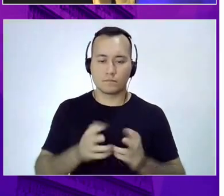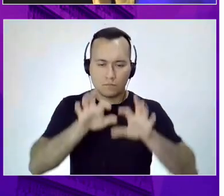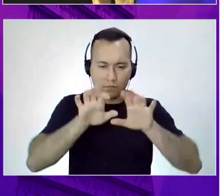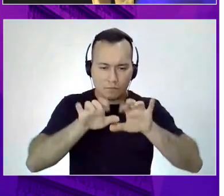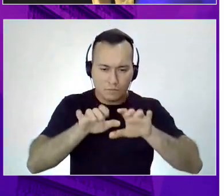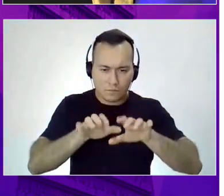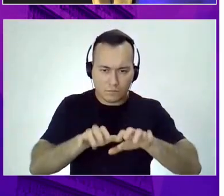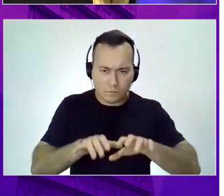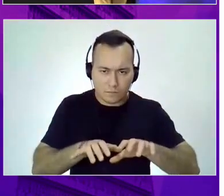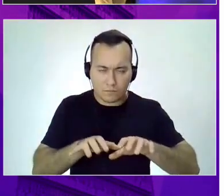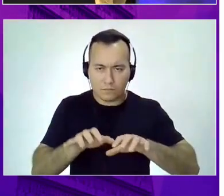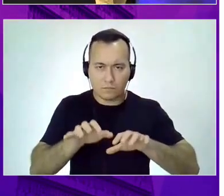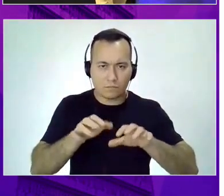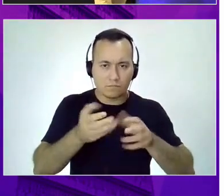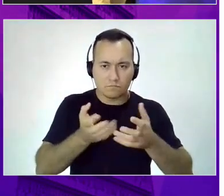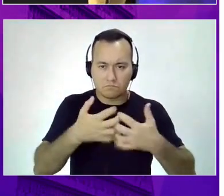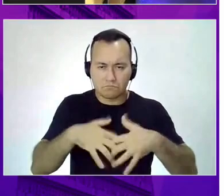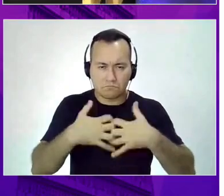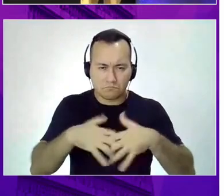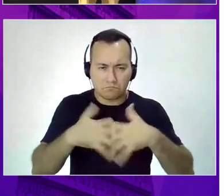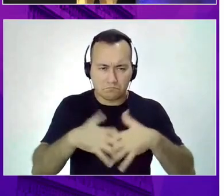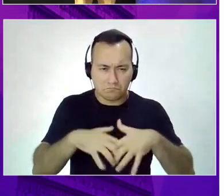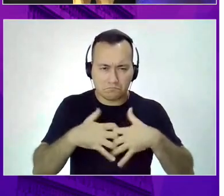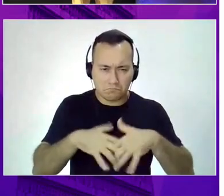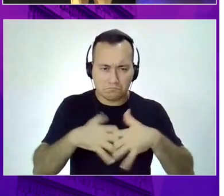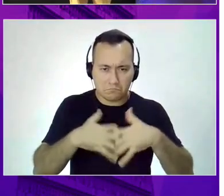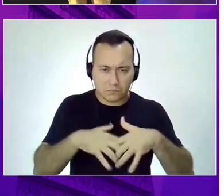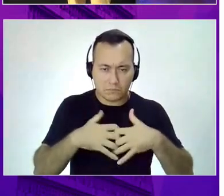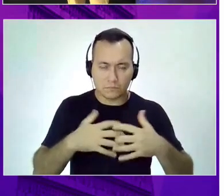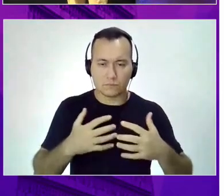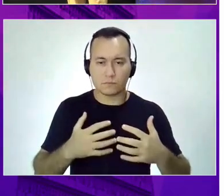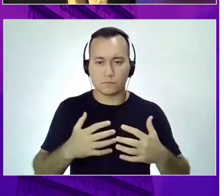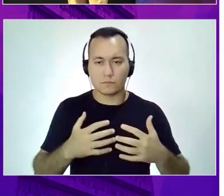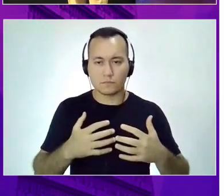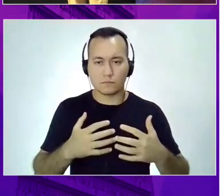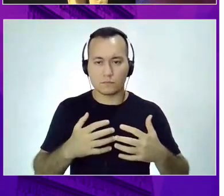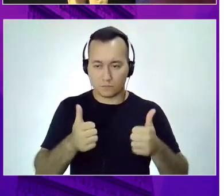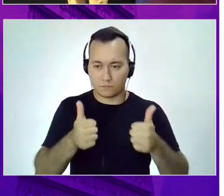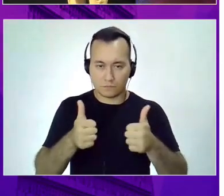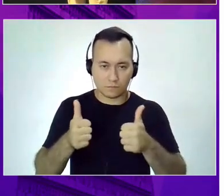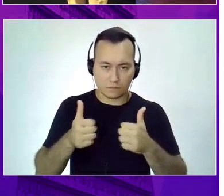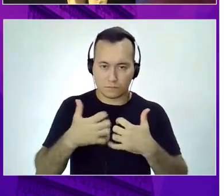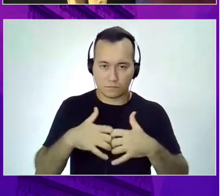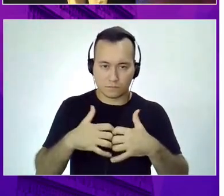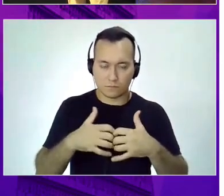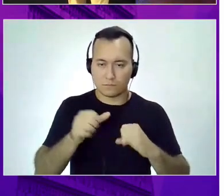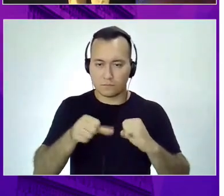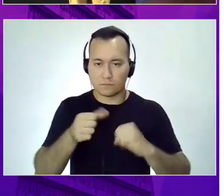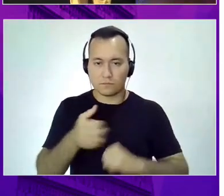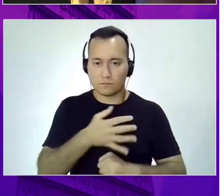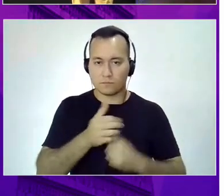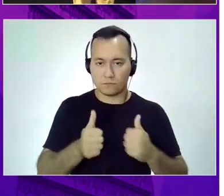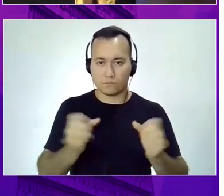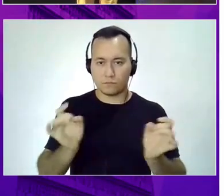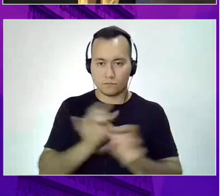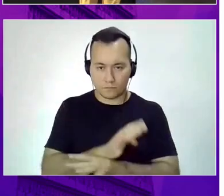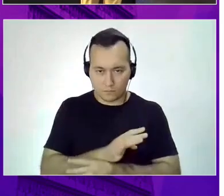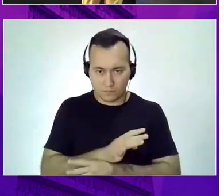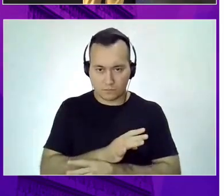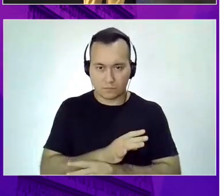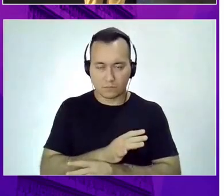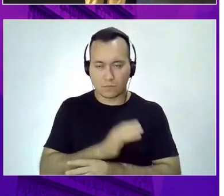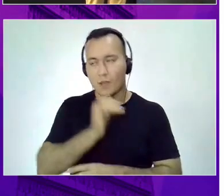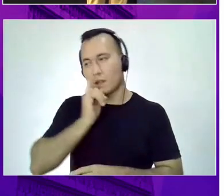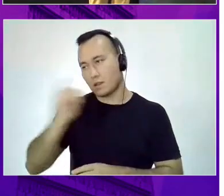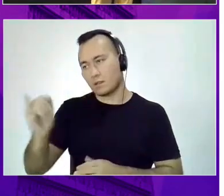aqui, a gente consegue perceber que, tanto para o lado do cliente quanto para o lado do Safe2Pay, o custo de fazer essas requisições até conseguir